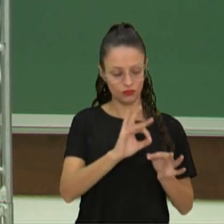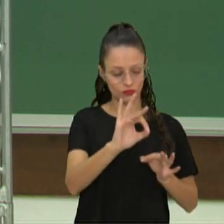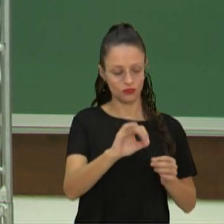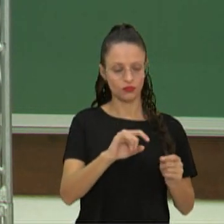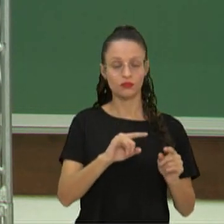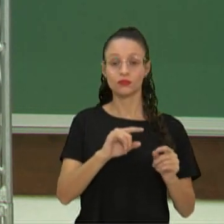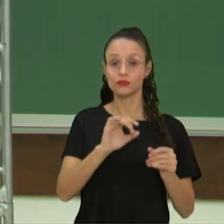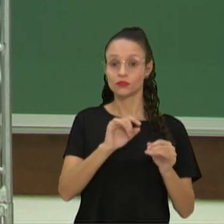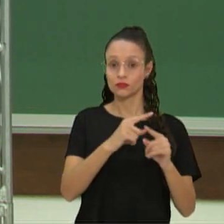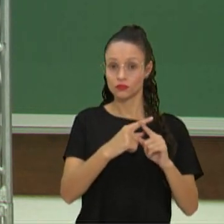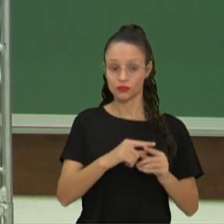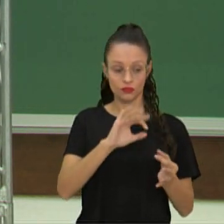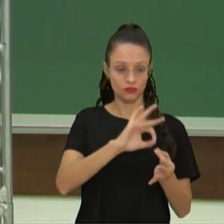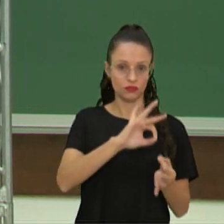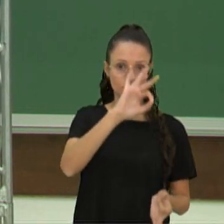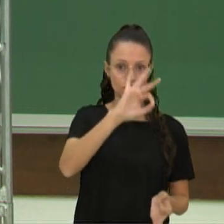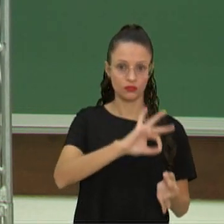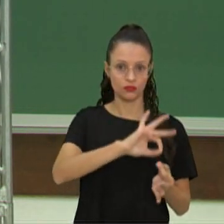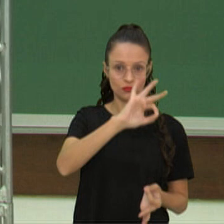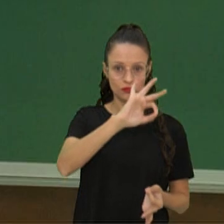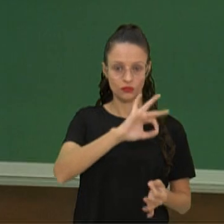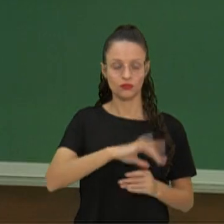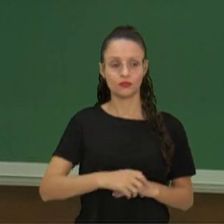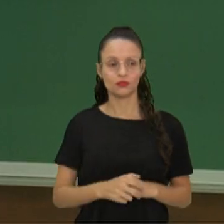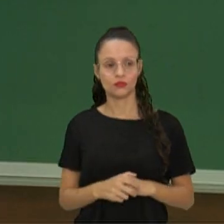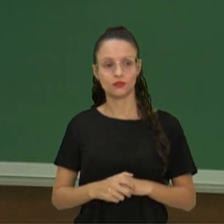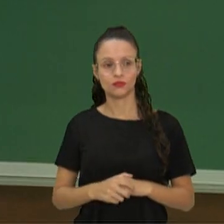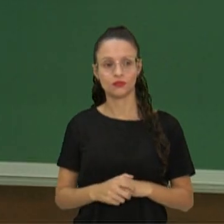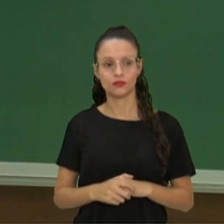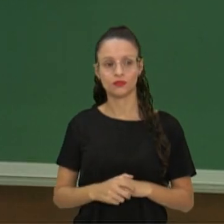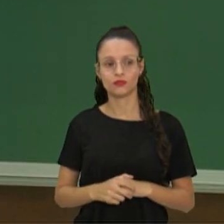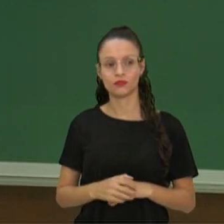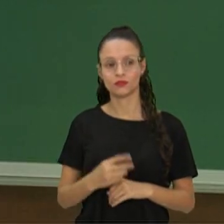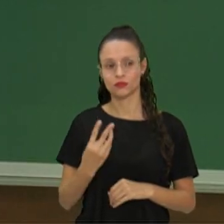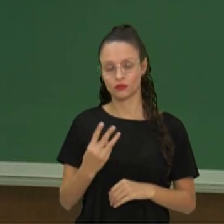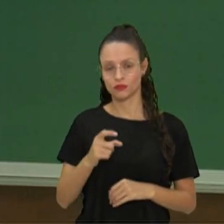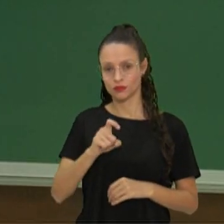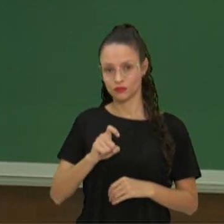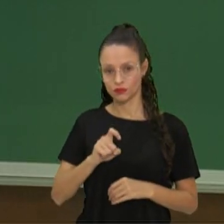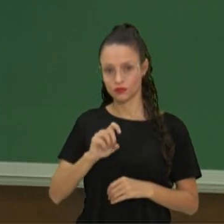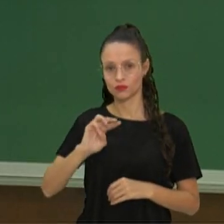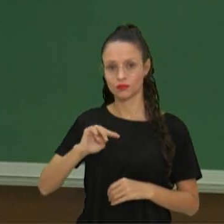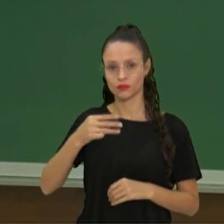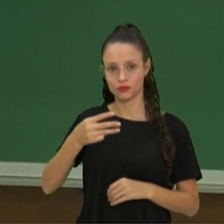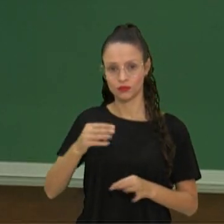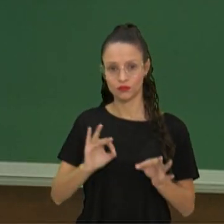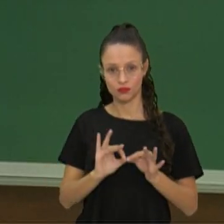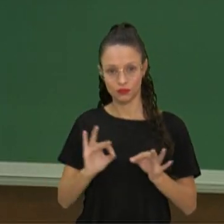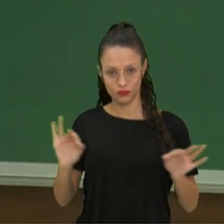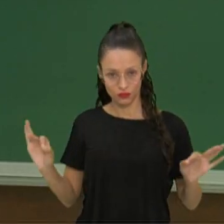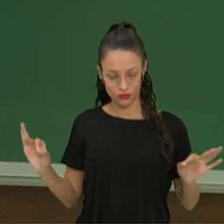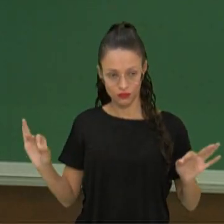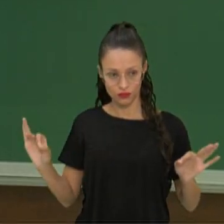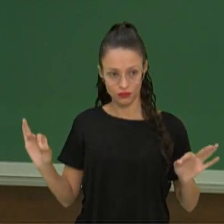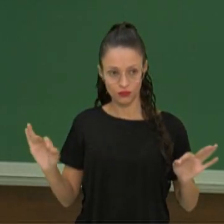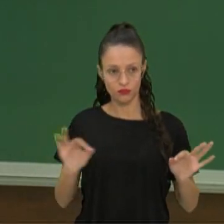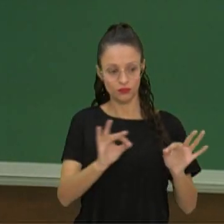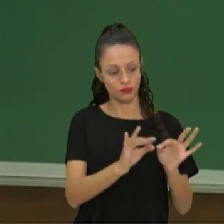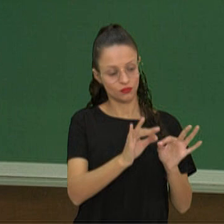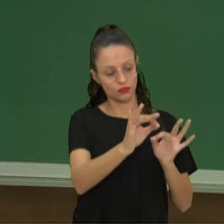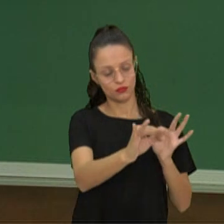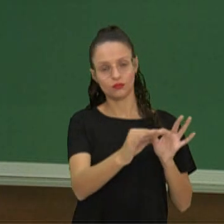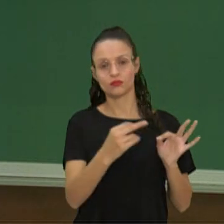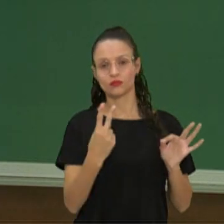altura. Então você tem ali um paralelepípedo que mede 3x ao cubo de comprimento, a largura